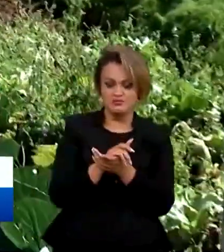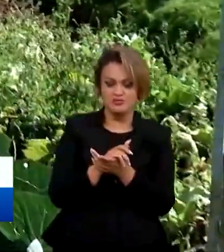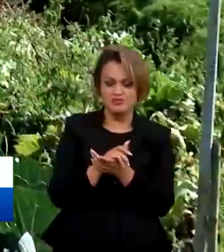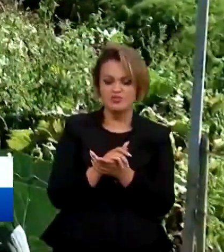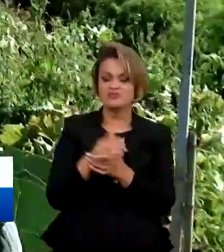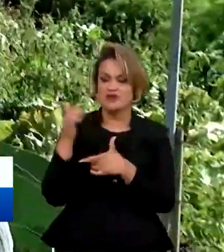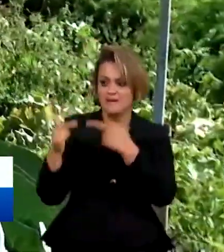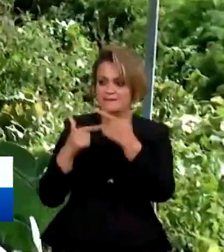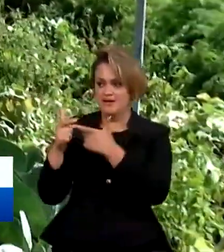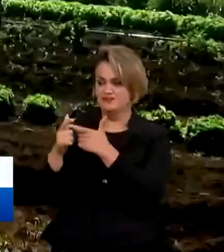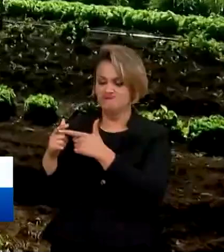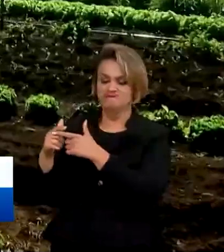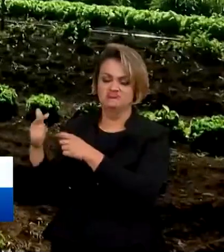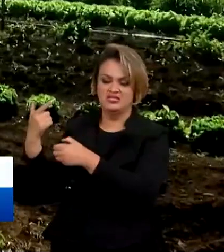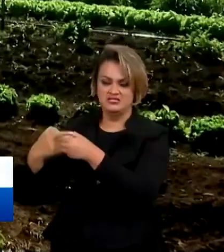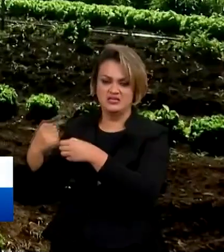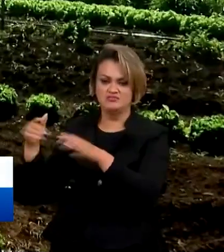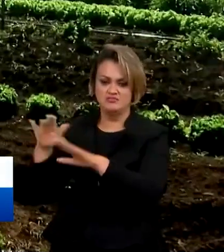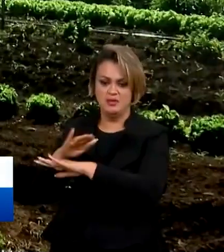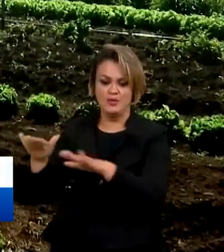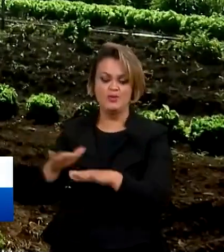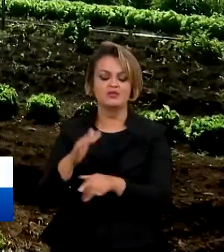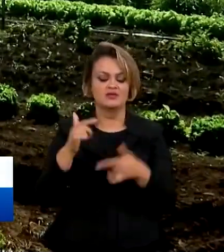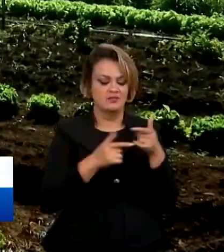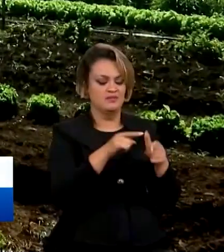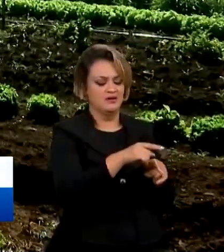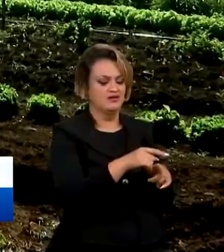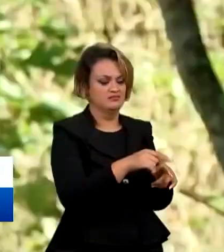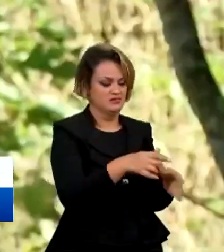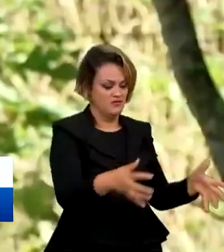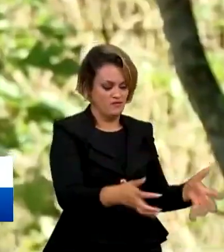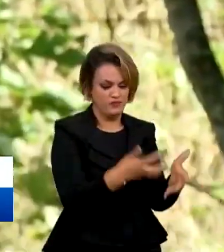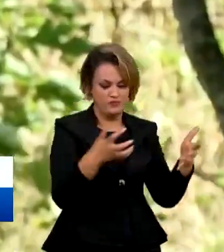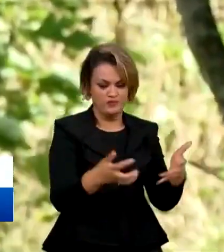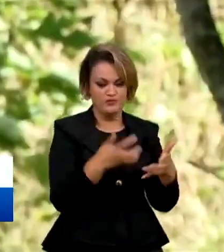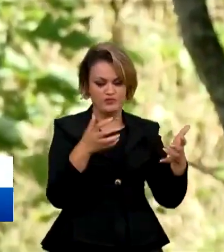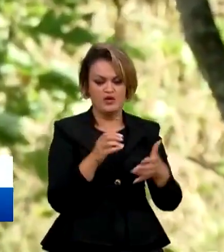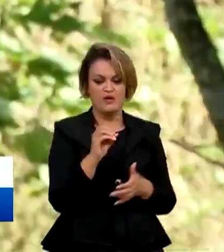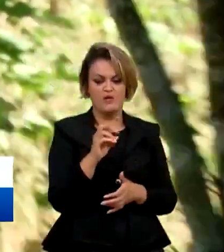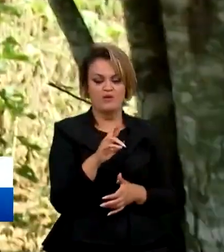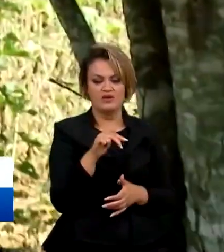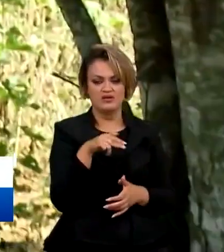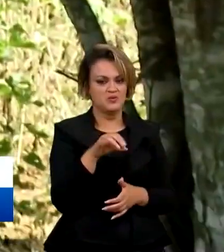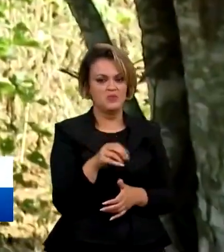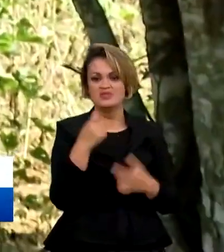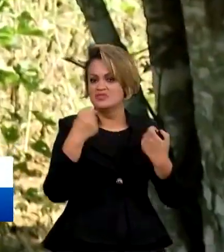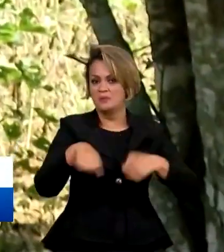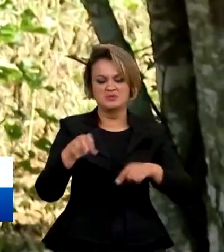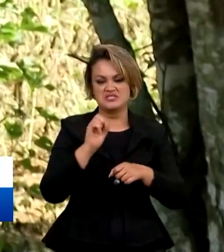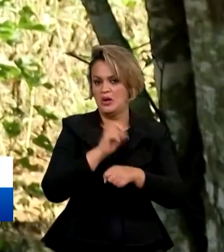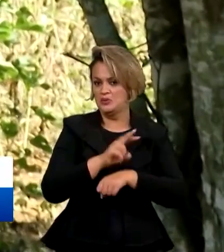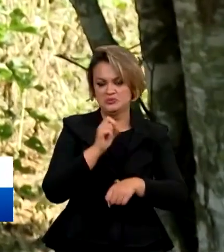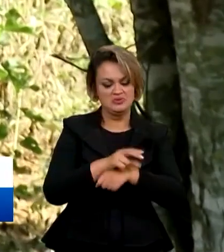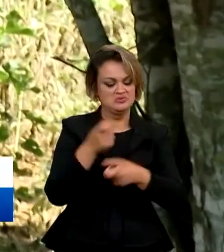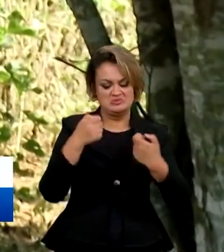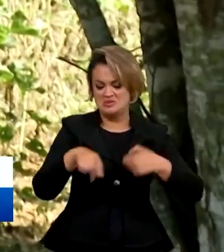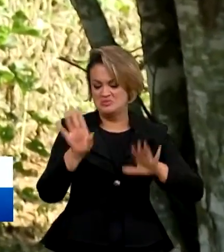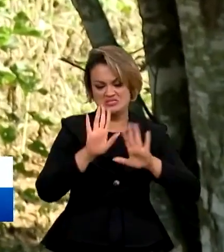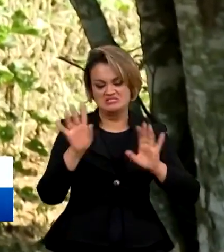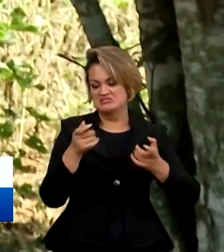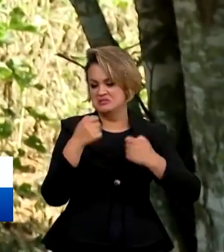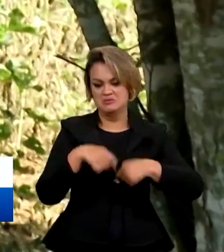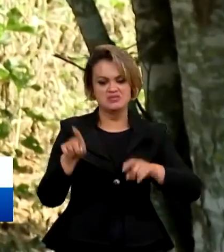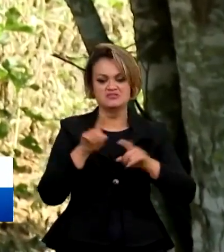deixaram os empregos na cidade para investir na produção de orgânicos. Não precisa de agrotóxico. De jeito nenhum, de jeito